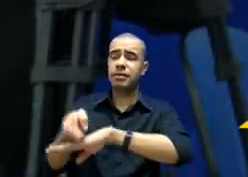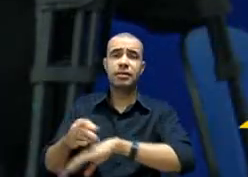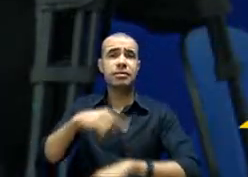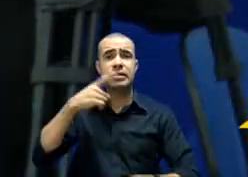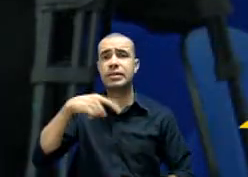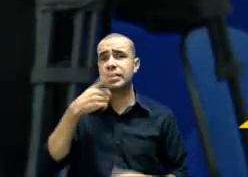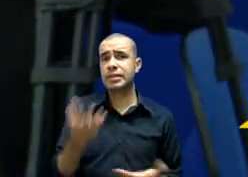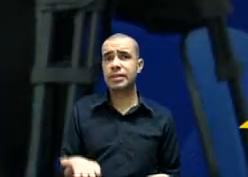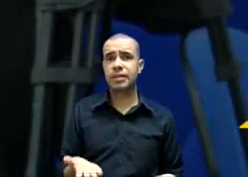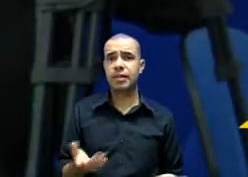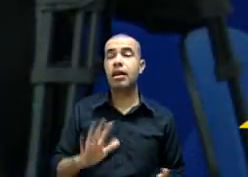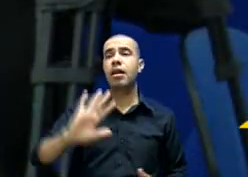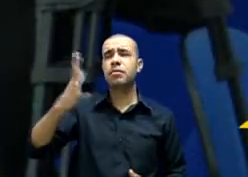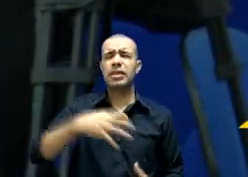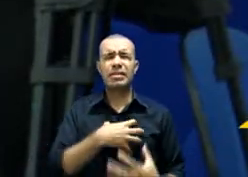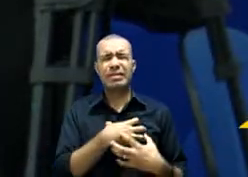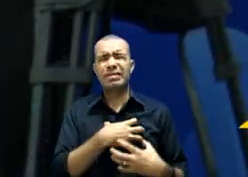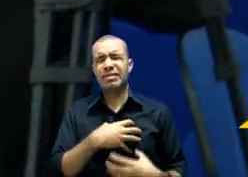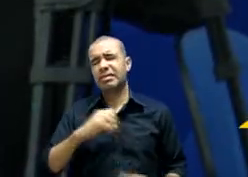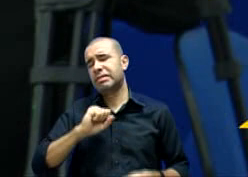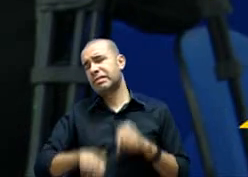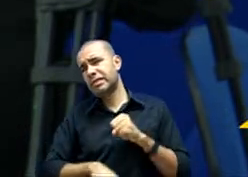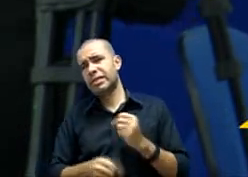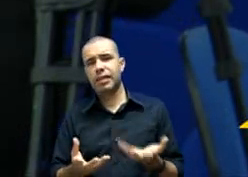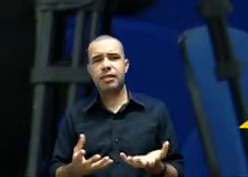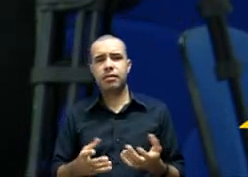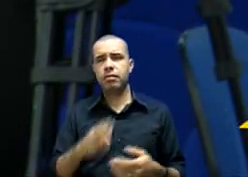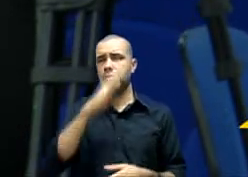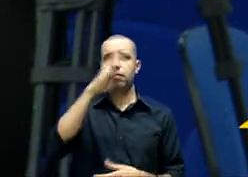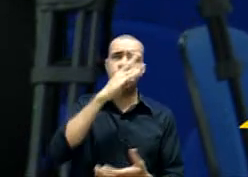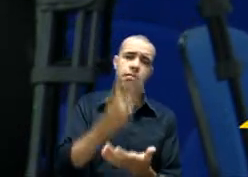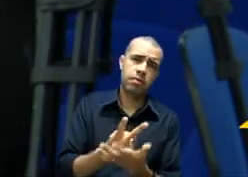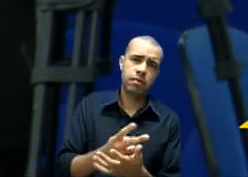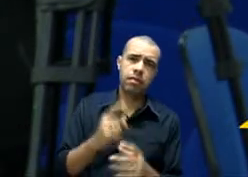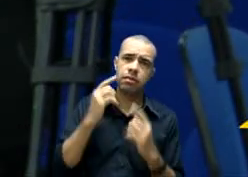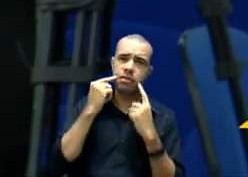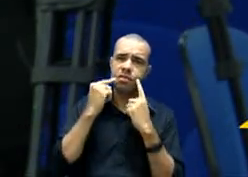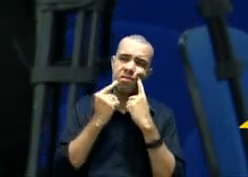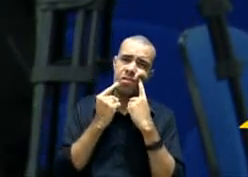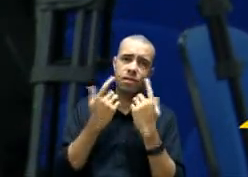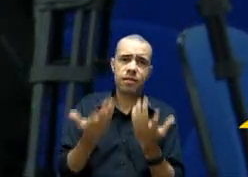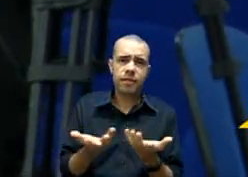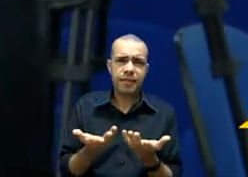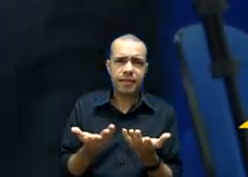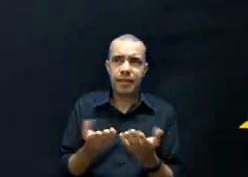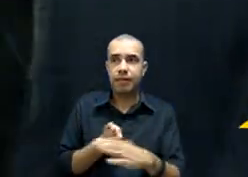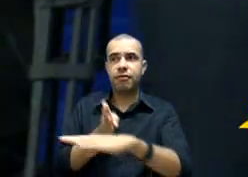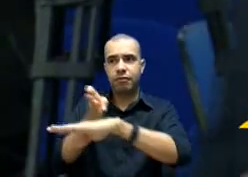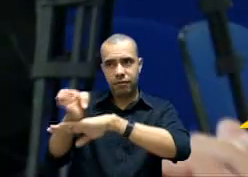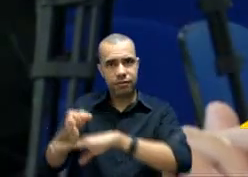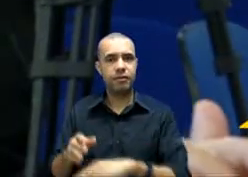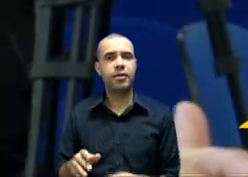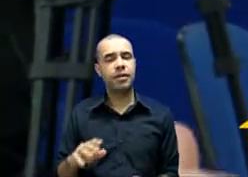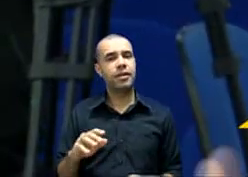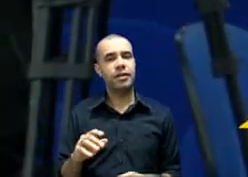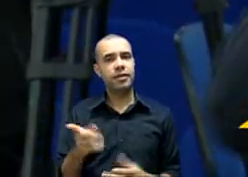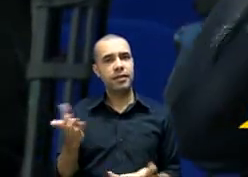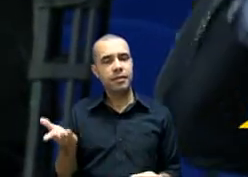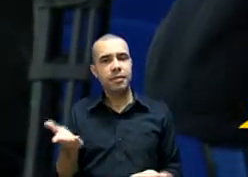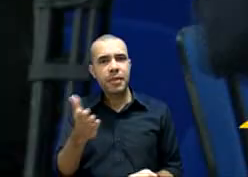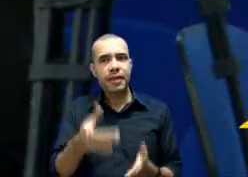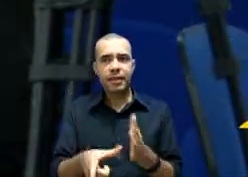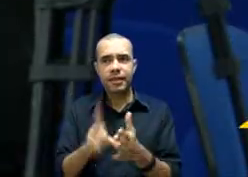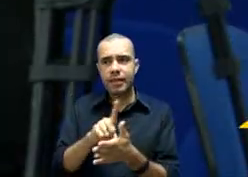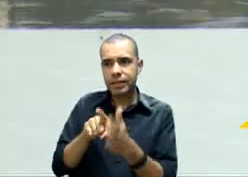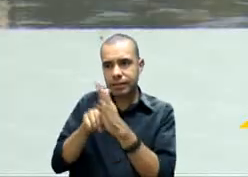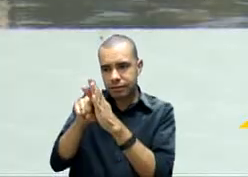um derrame, vai para o PH, tem aquela ação de emergência que antecede o hospital, eu já vou concluir, Vitão,